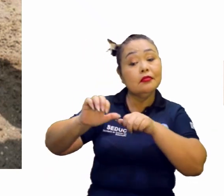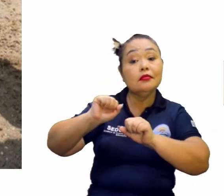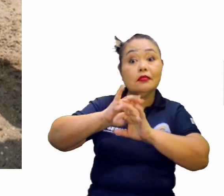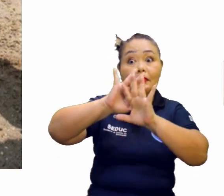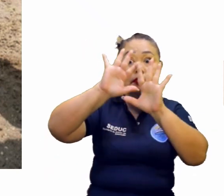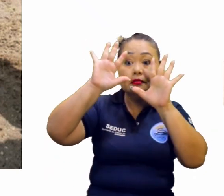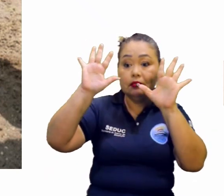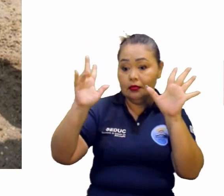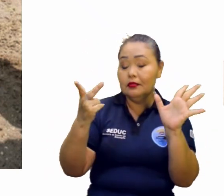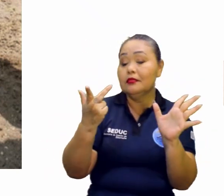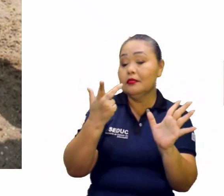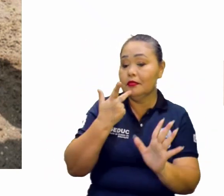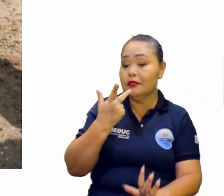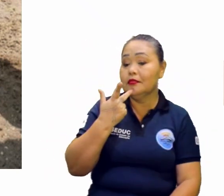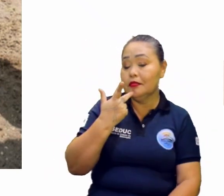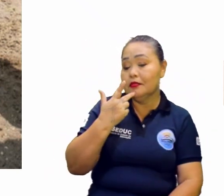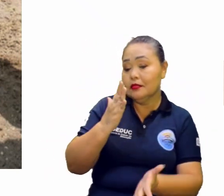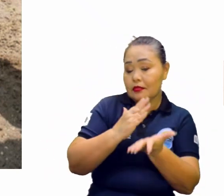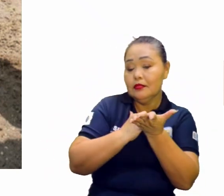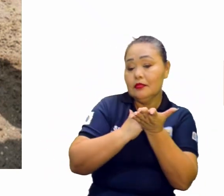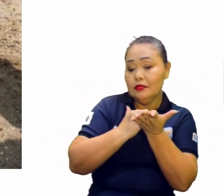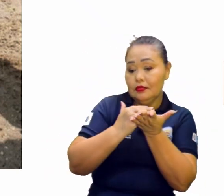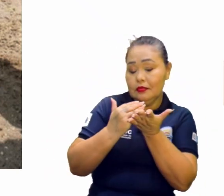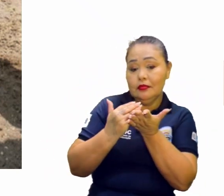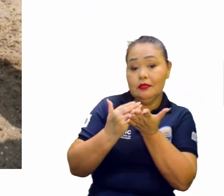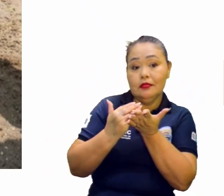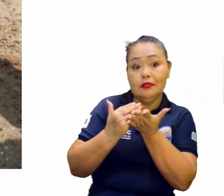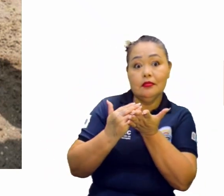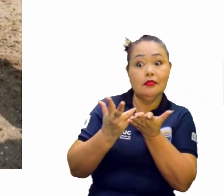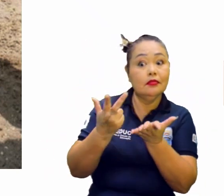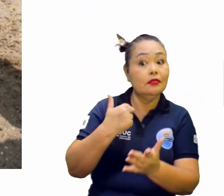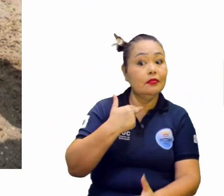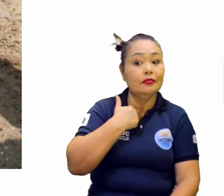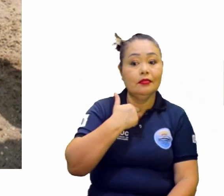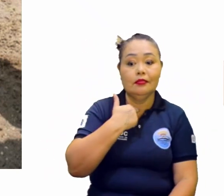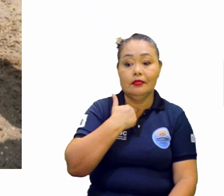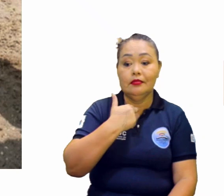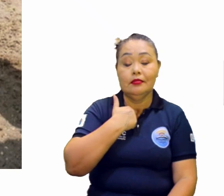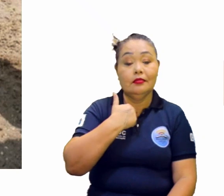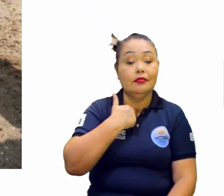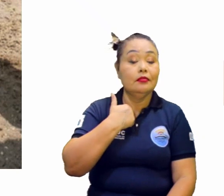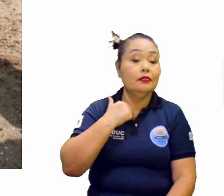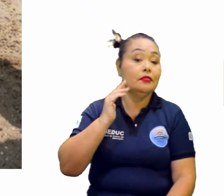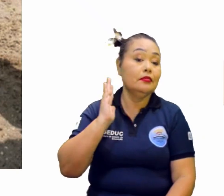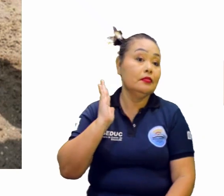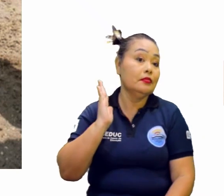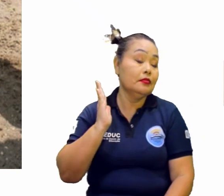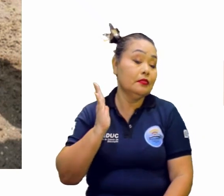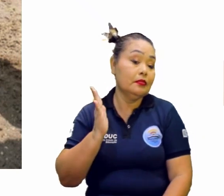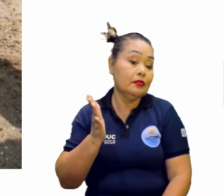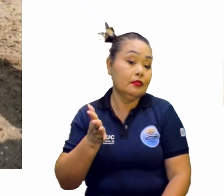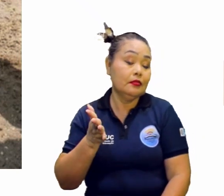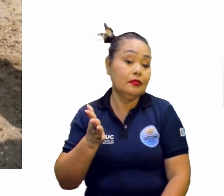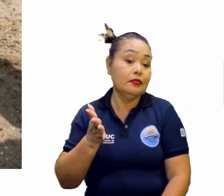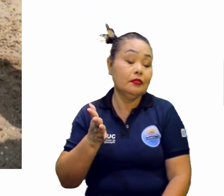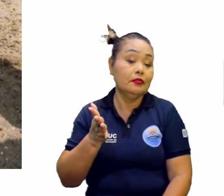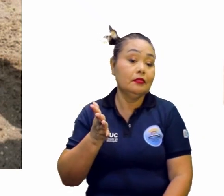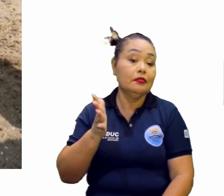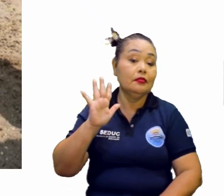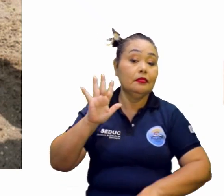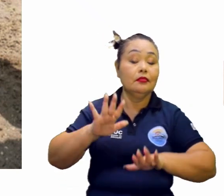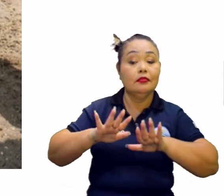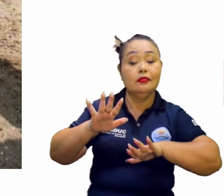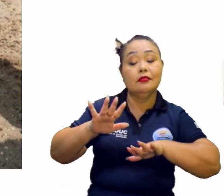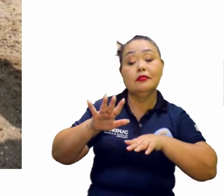no início, né? Eu não posso simplesmente, eu chego lá no campo e eu estou